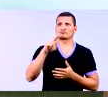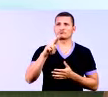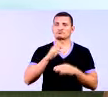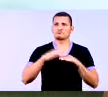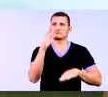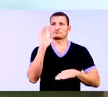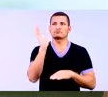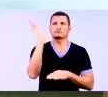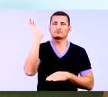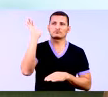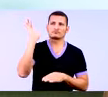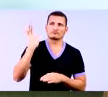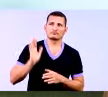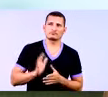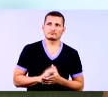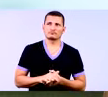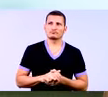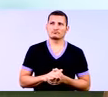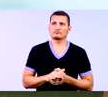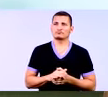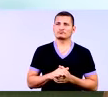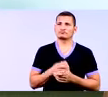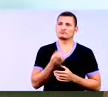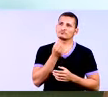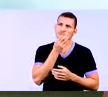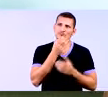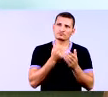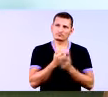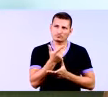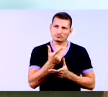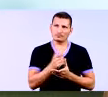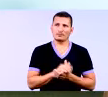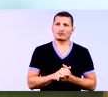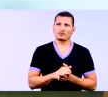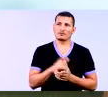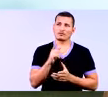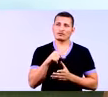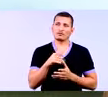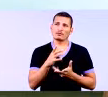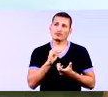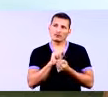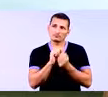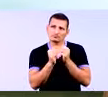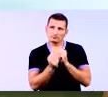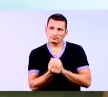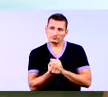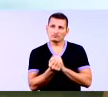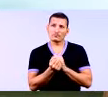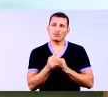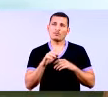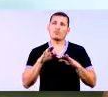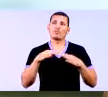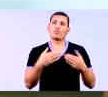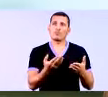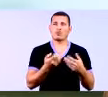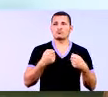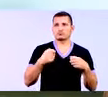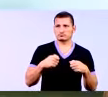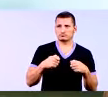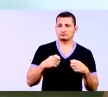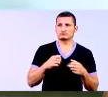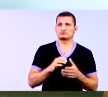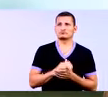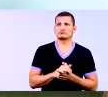caro, né? Uma boa compra, uma boa especificação é aquela que se adequa do tamanho do que eu preciso, não vou gastar mais do que eu